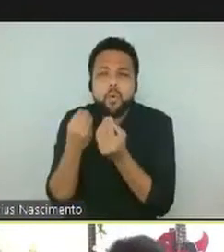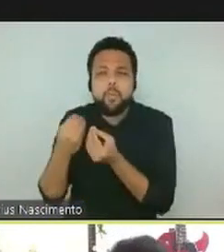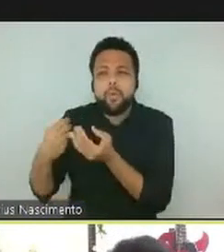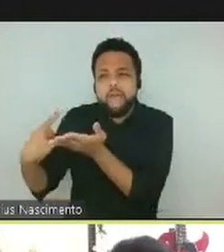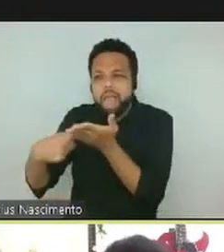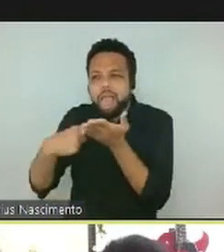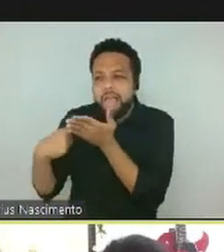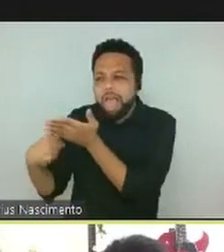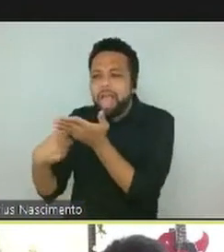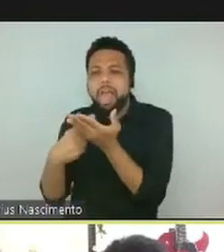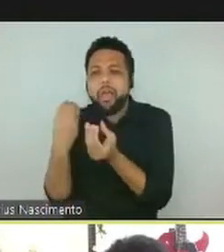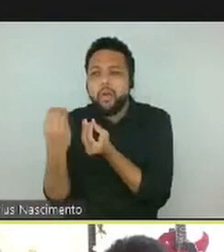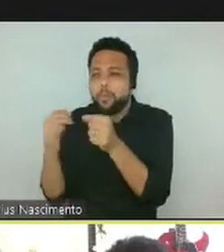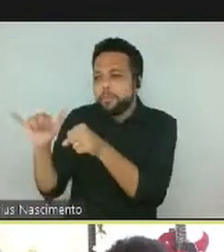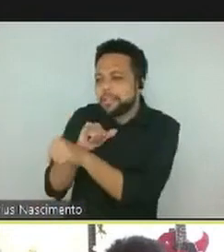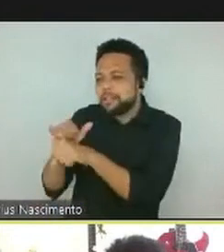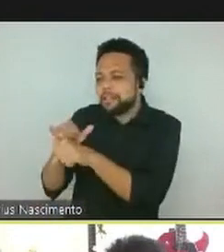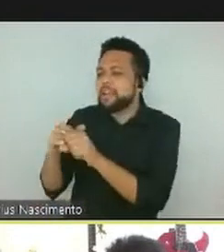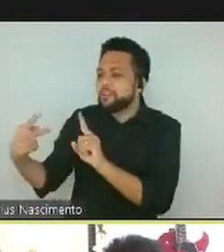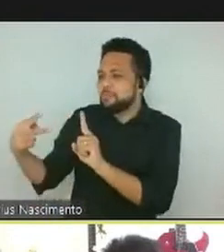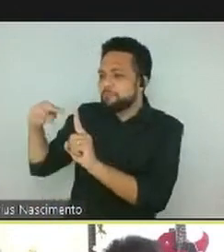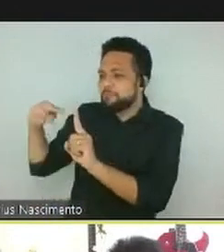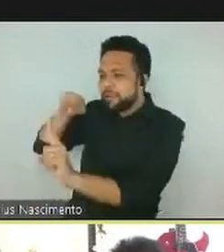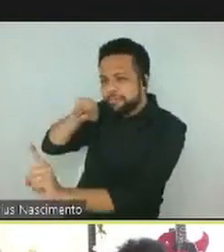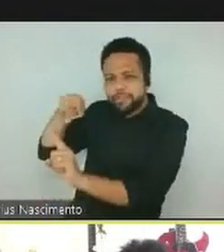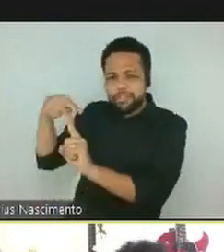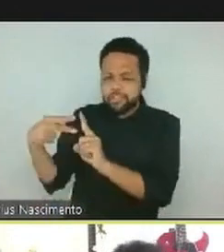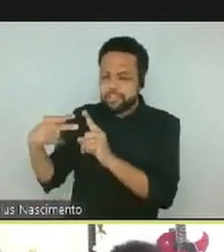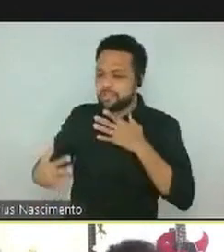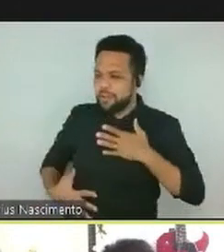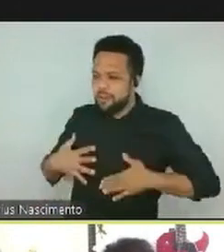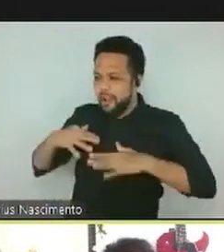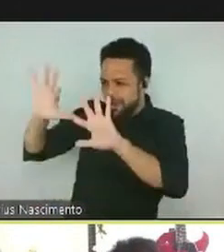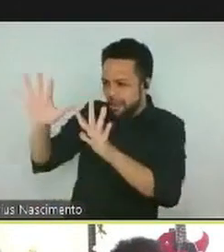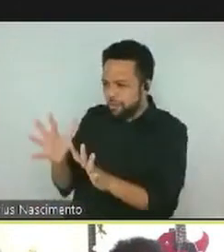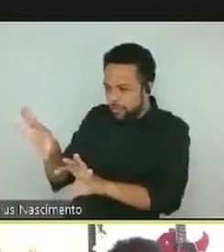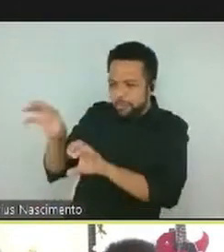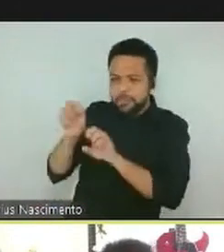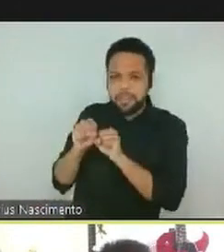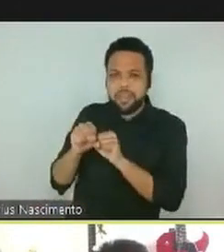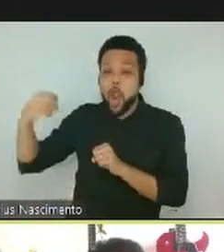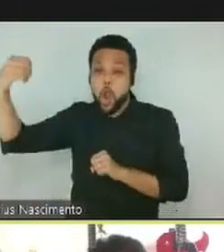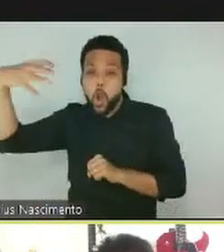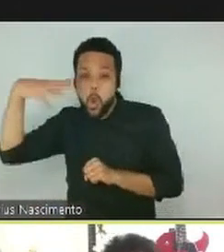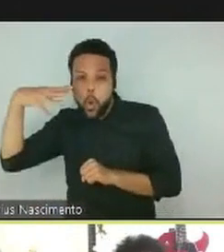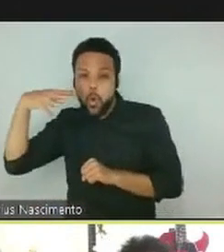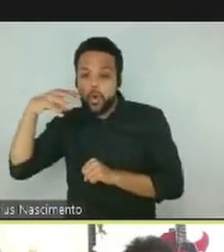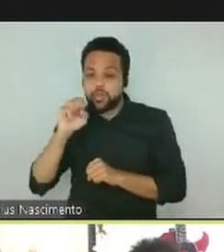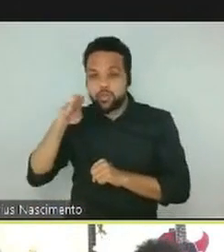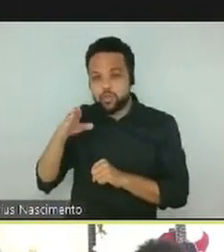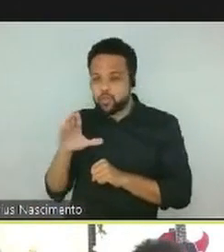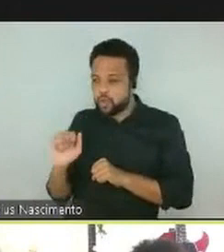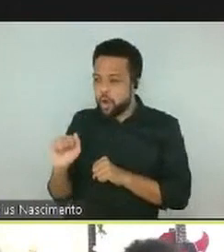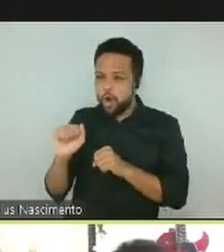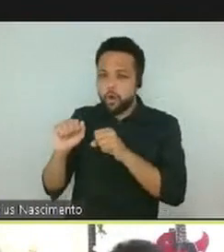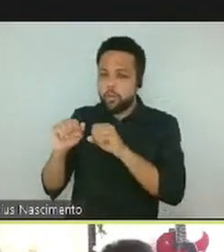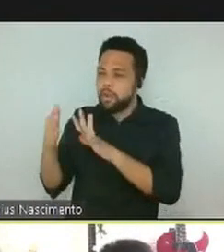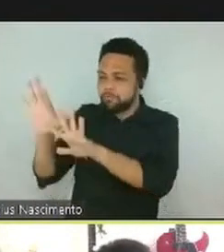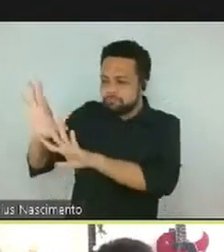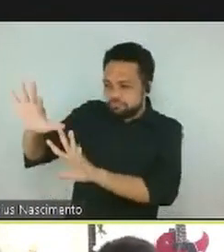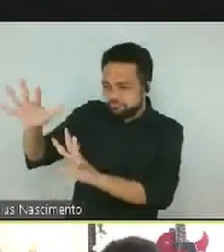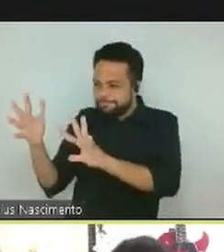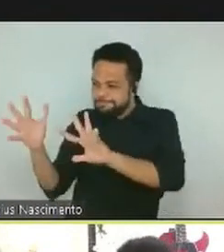anatomia, de luz e sombra, isso gerou um enriquecimento, né, da percepção, da